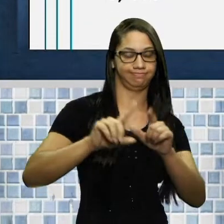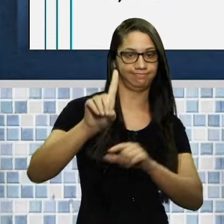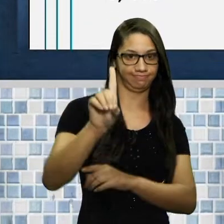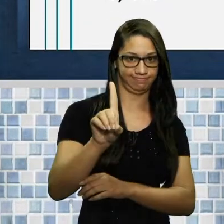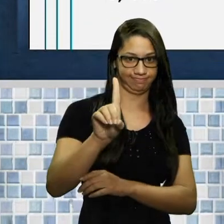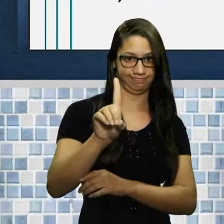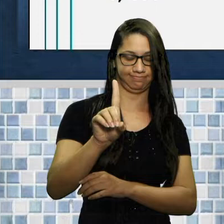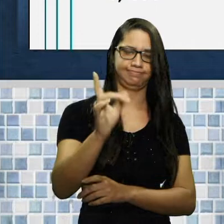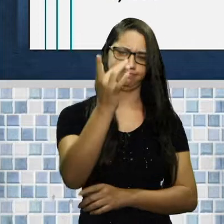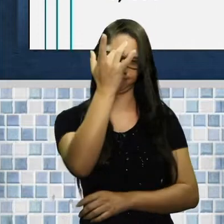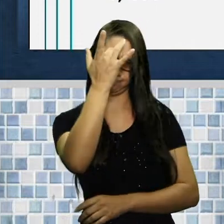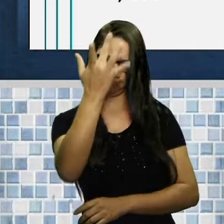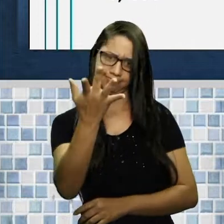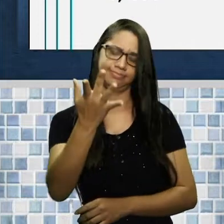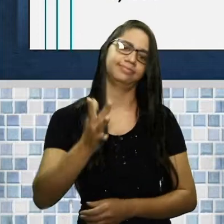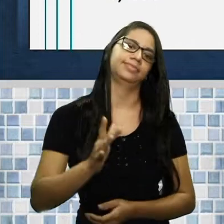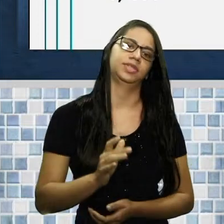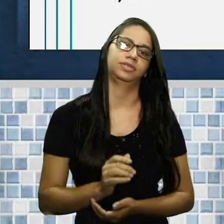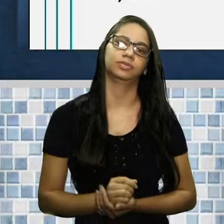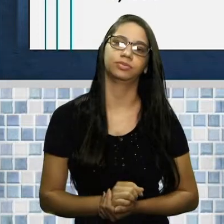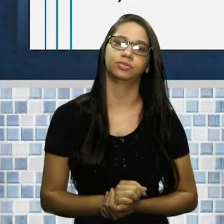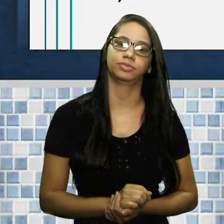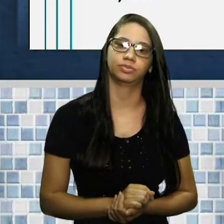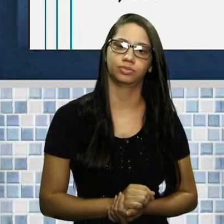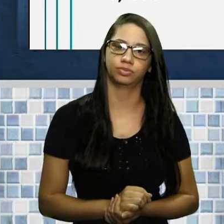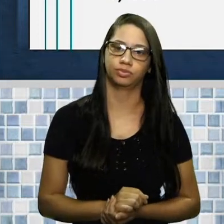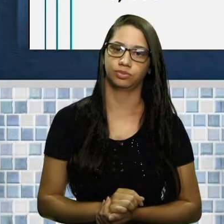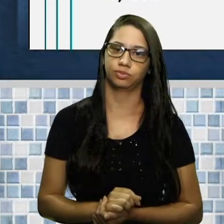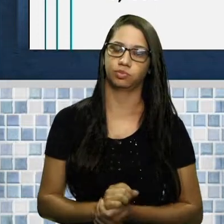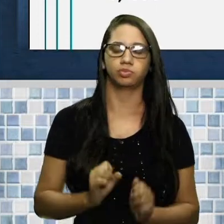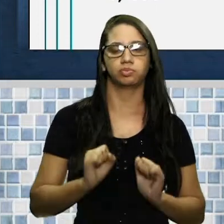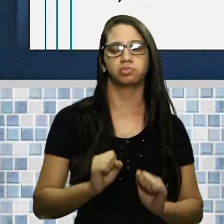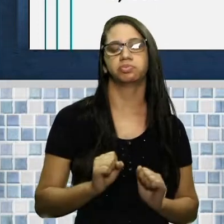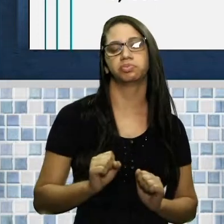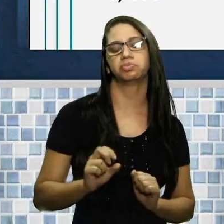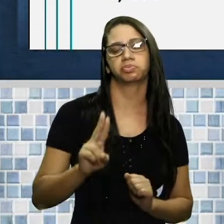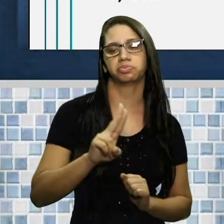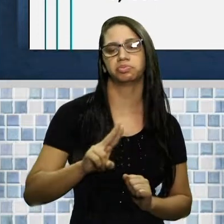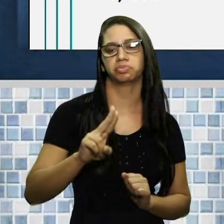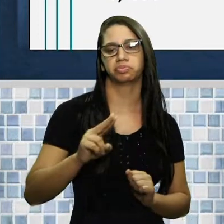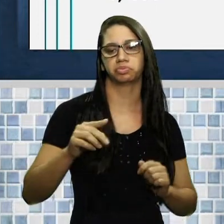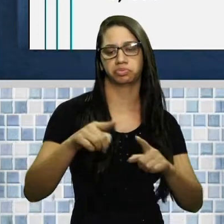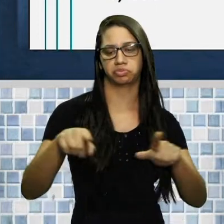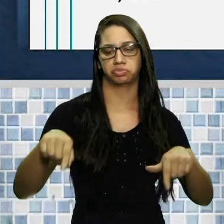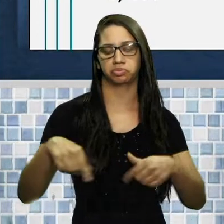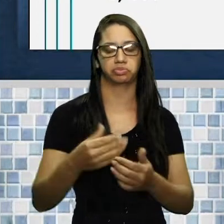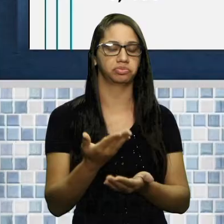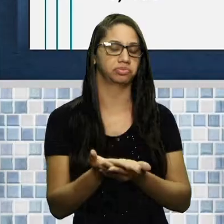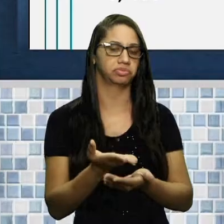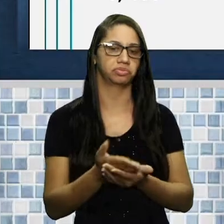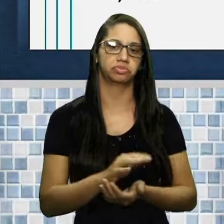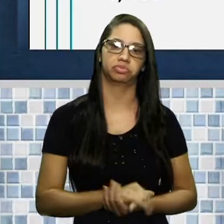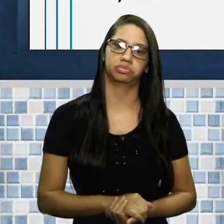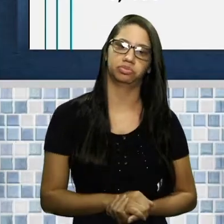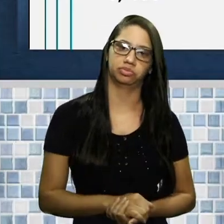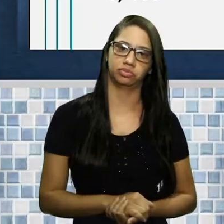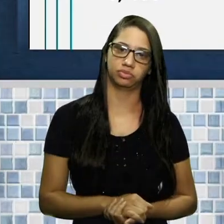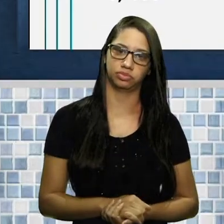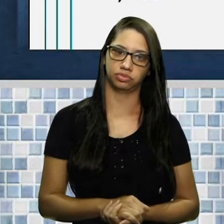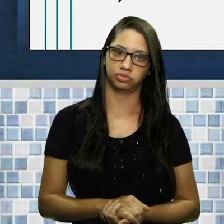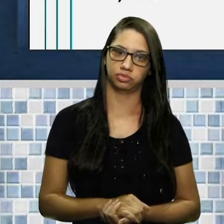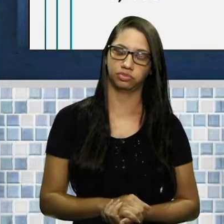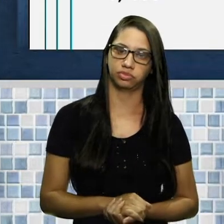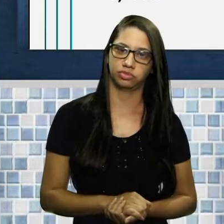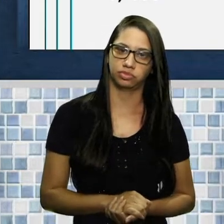Muito fácil a questão que você pode utilizar até na sua sala de aula, pegando o número de alunos da sala, total da sala,